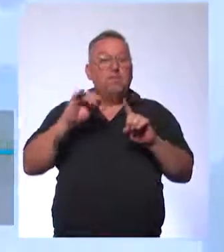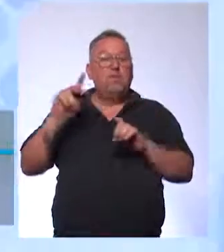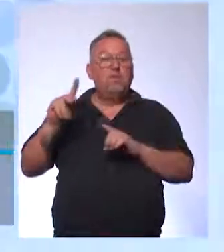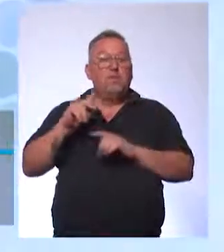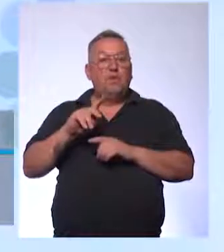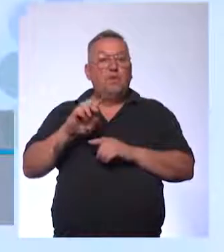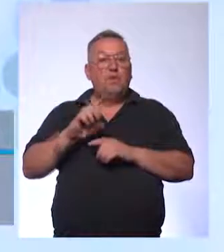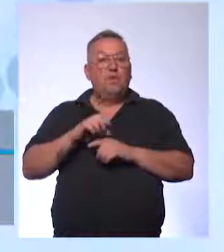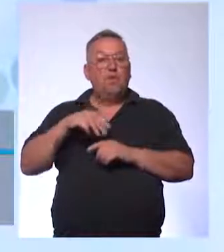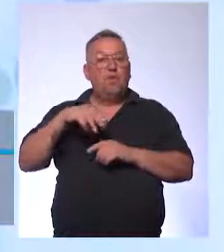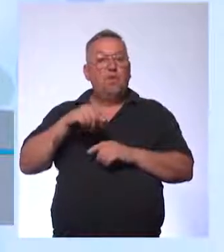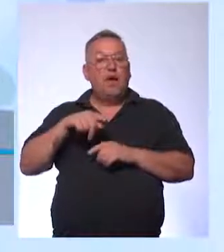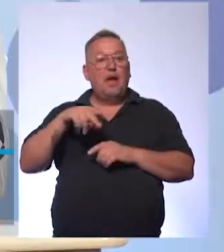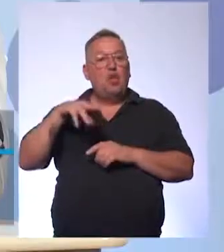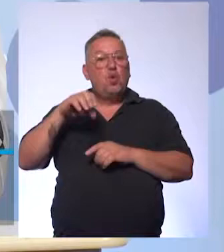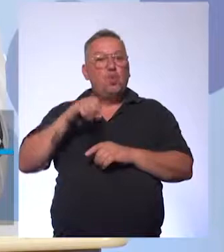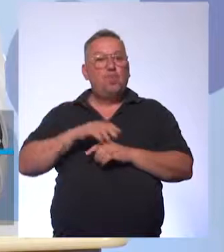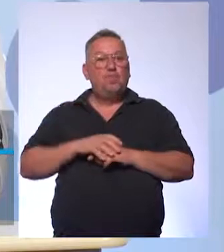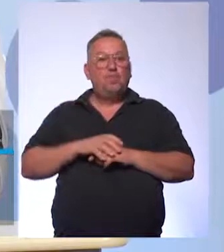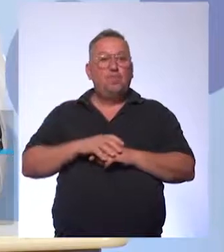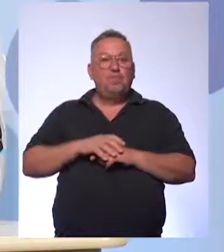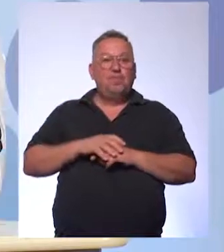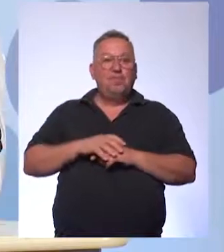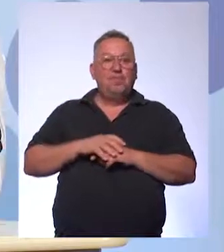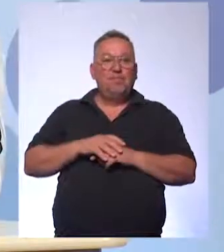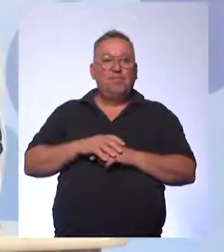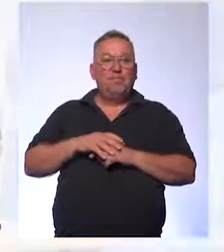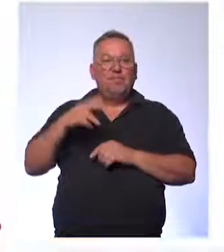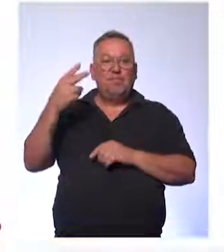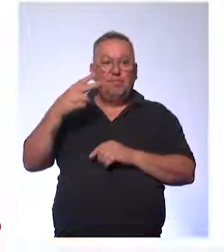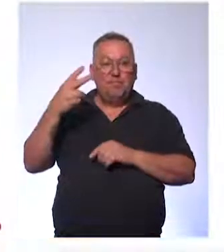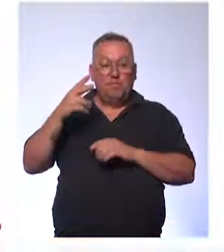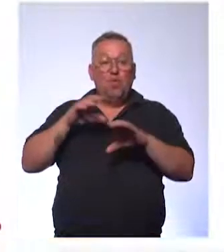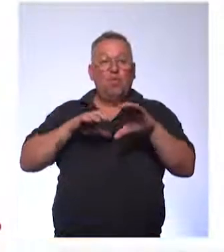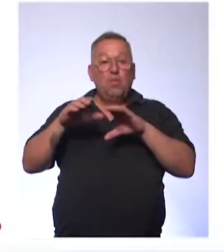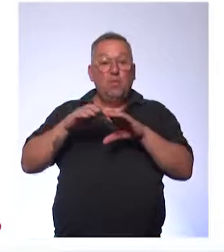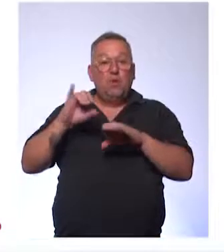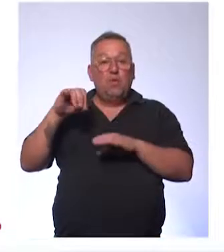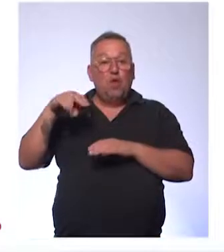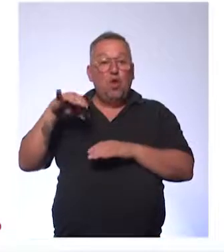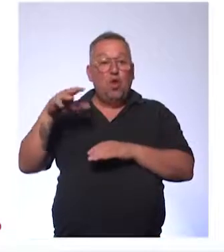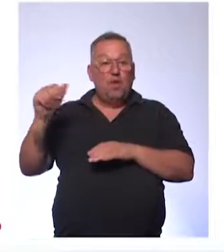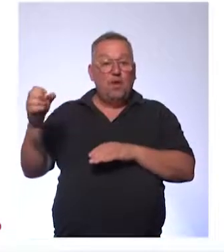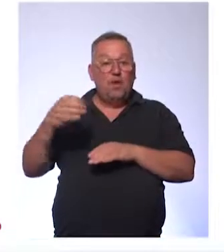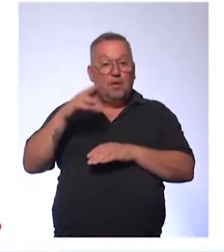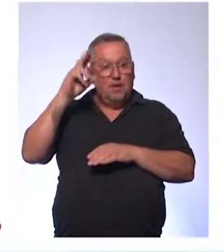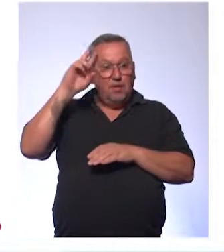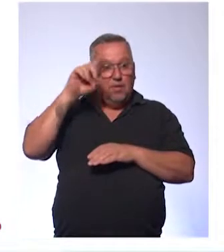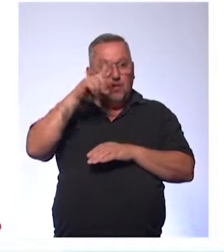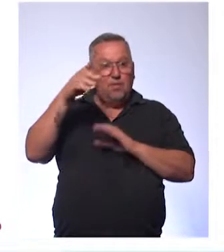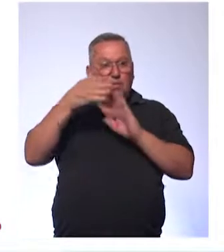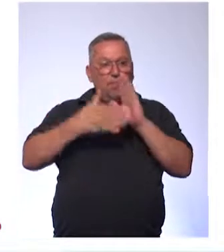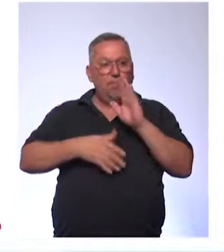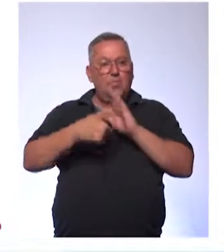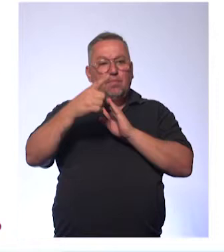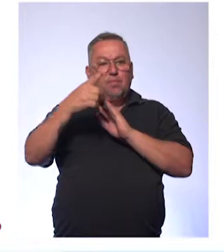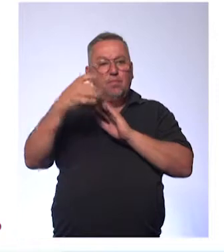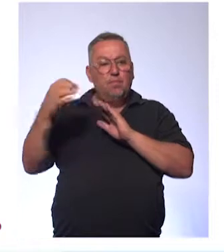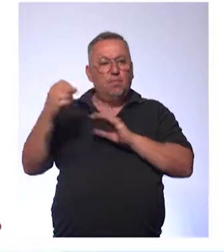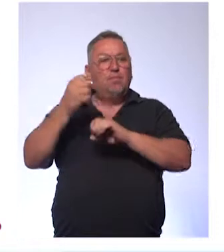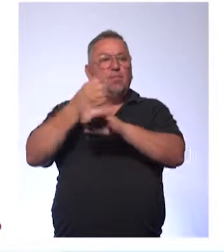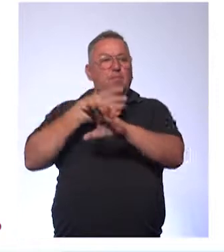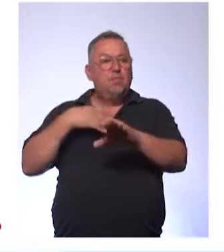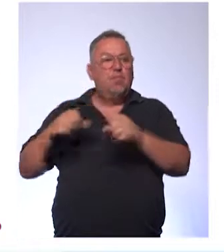professor Magno. Vem aí a segunda edição do Movimento Inova, né? Só lembrando vocês, com a programação 100% online, cheia